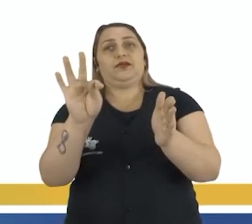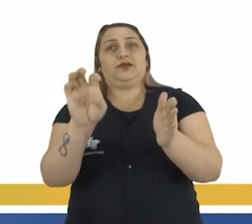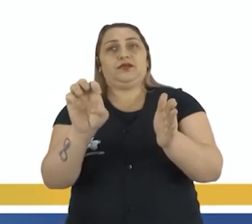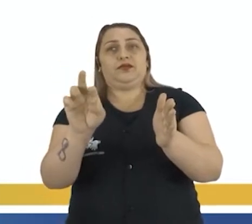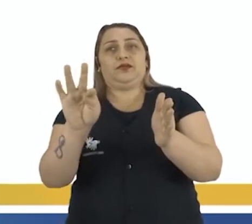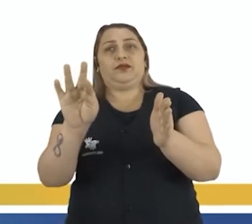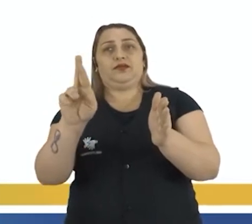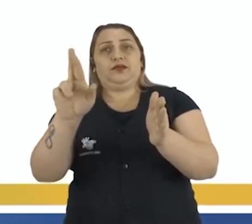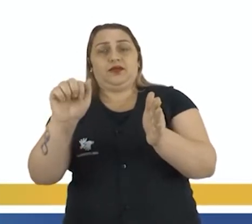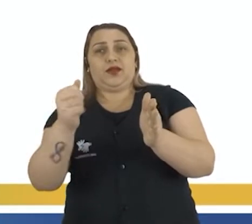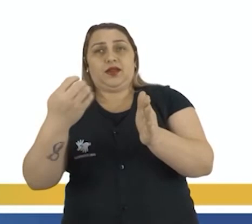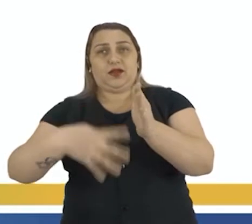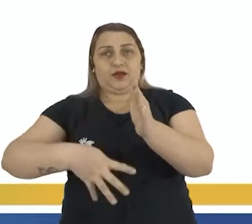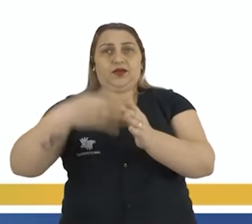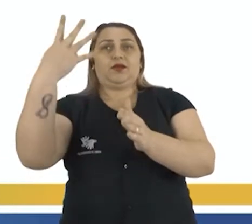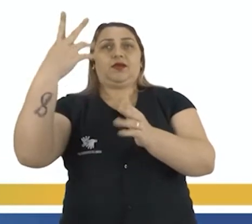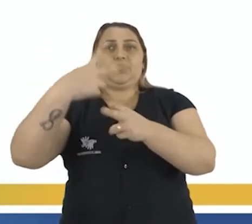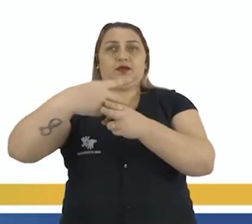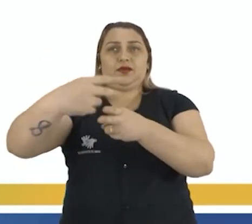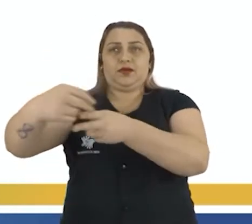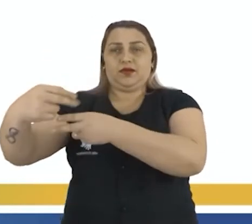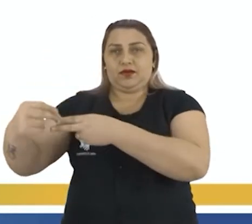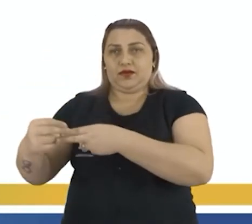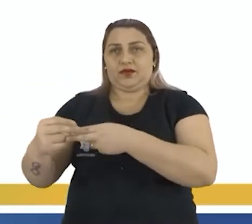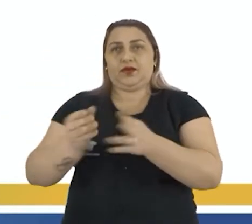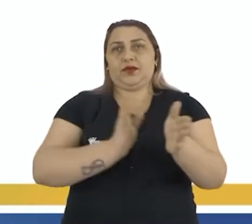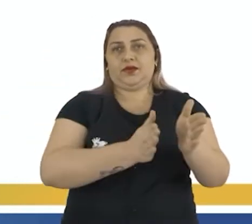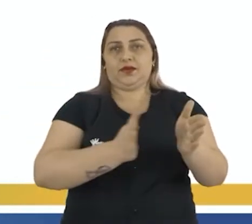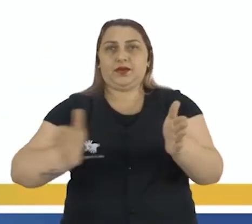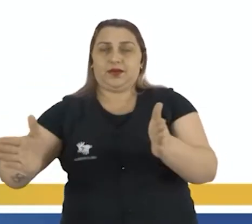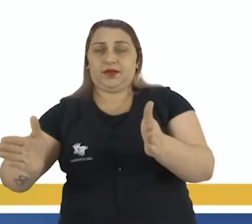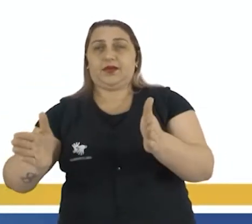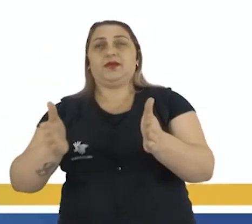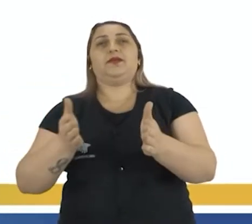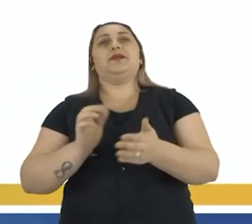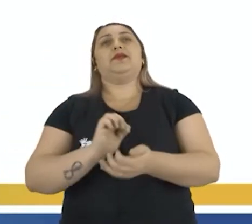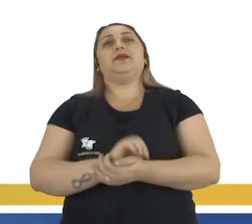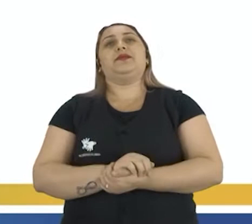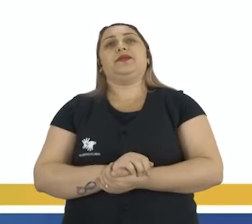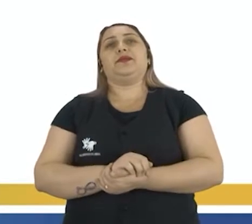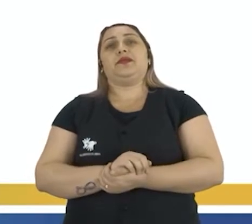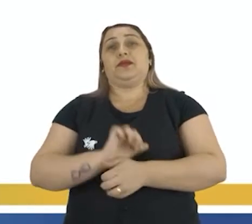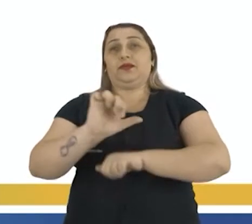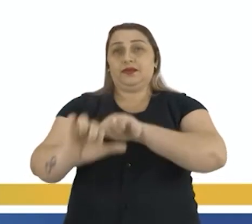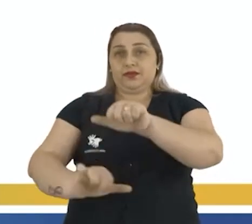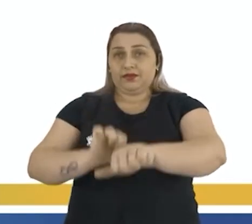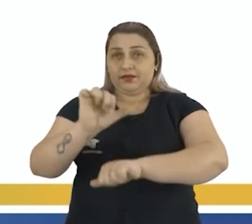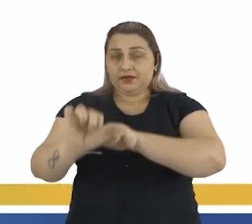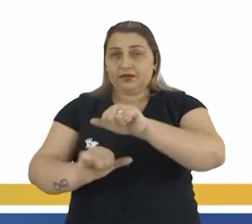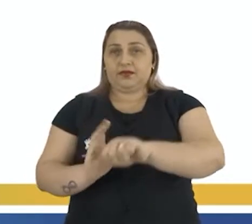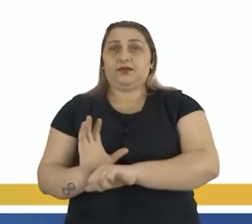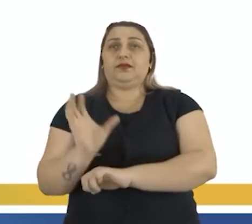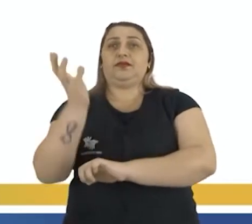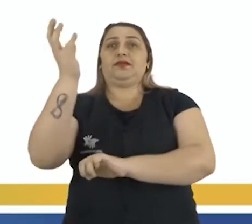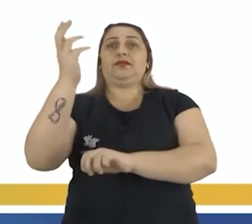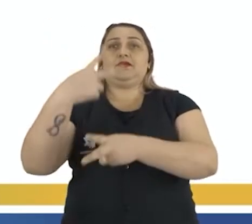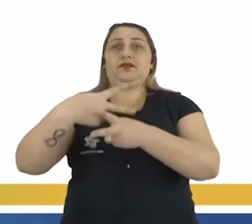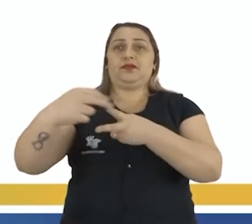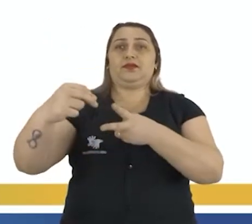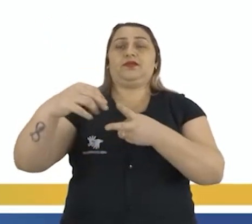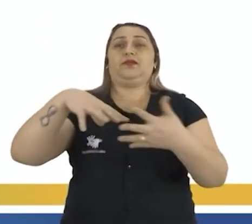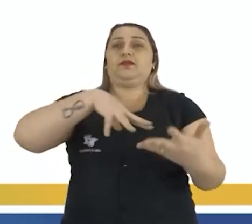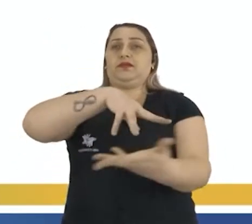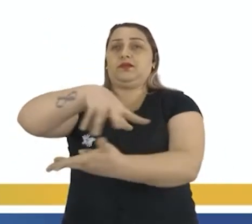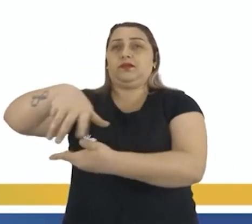tetracampeão se vencesse 4 vezes sem interrupção. E assim por diante. A mudança só veio com a conquista da Copa